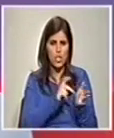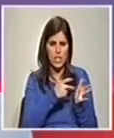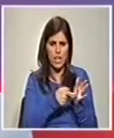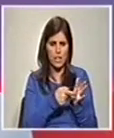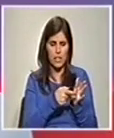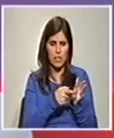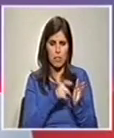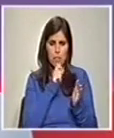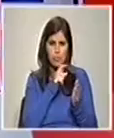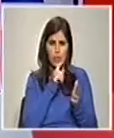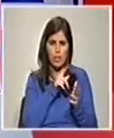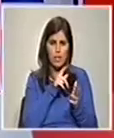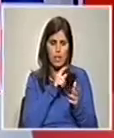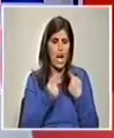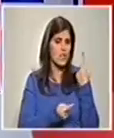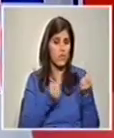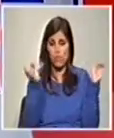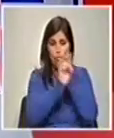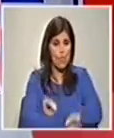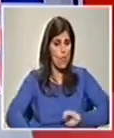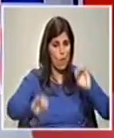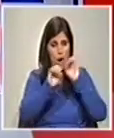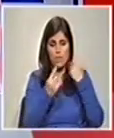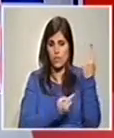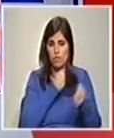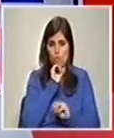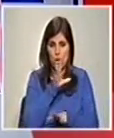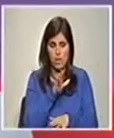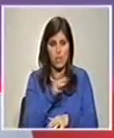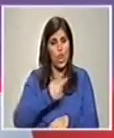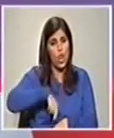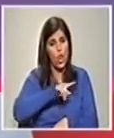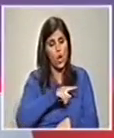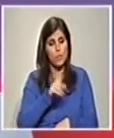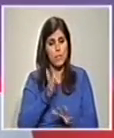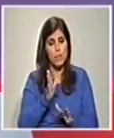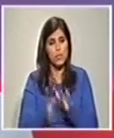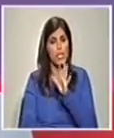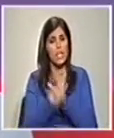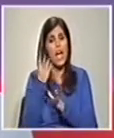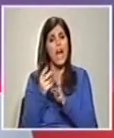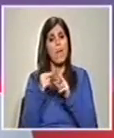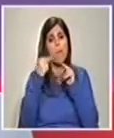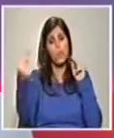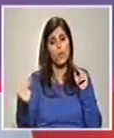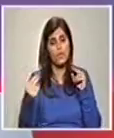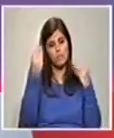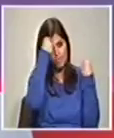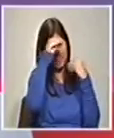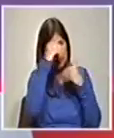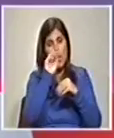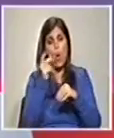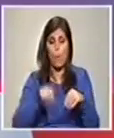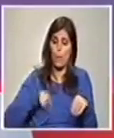poder muitas responder vezes não a essas têm, exigências. Muitas vezes não têm. Portanto, cabe-nos a nós criar essas pontes, ou dando formação, ou fazendo